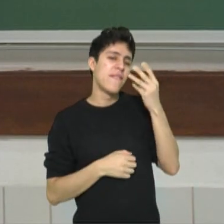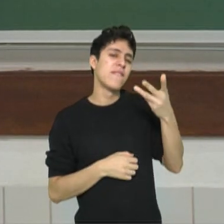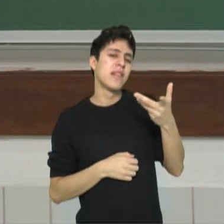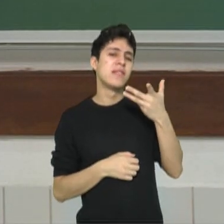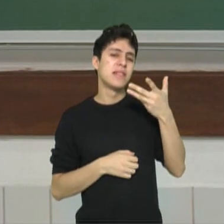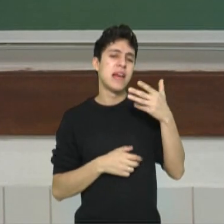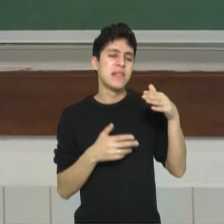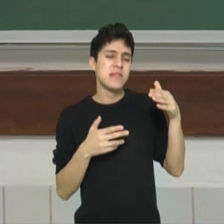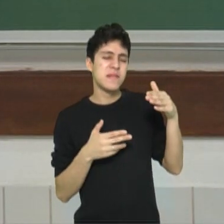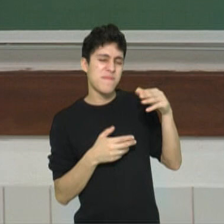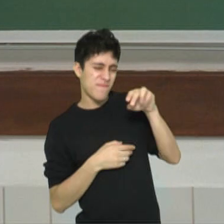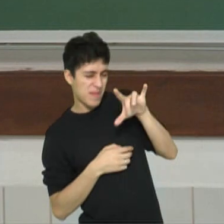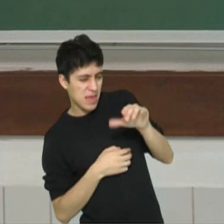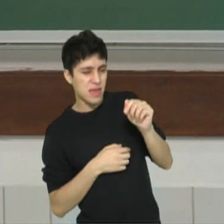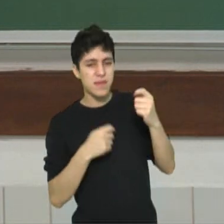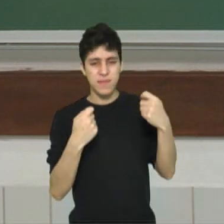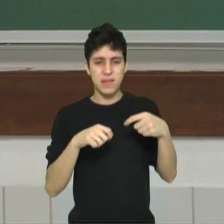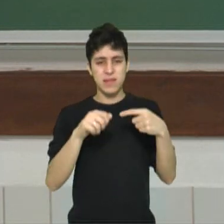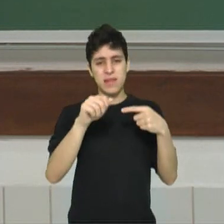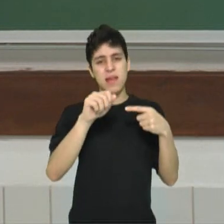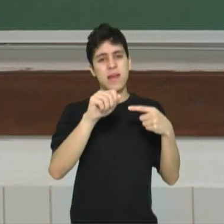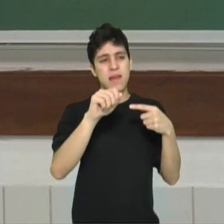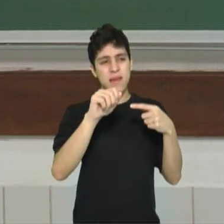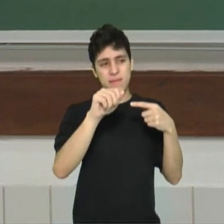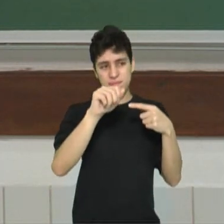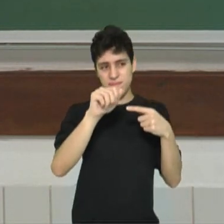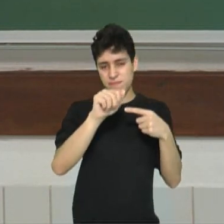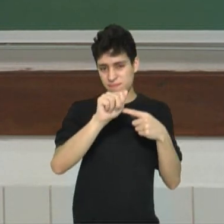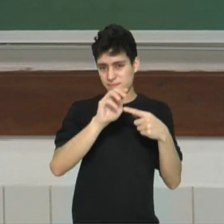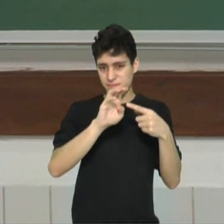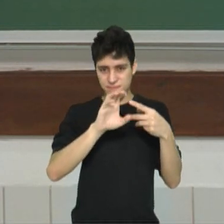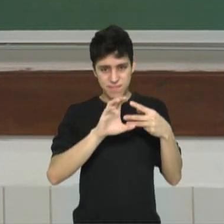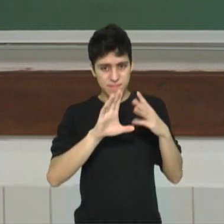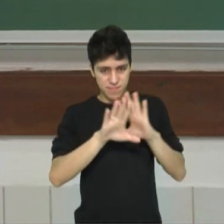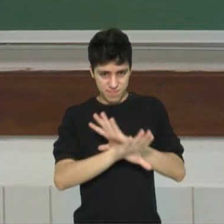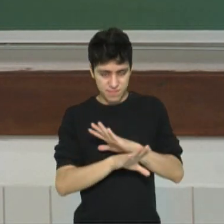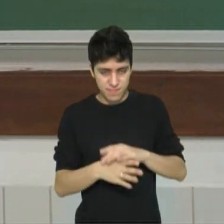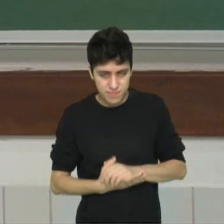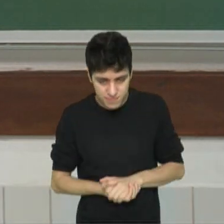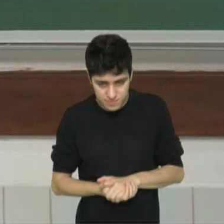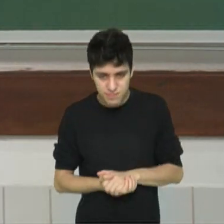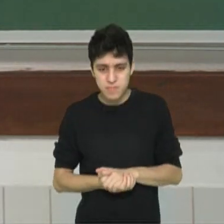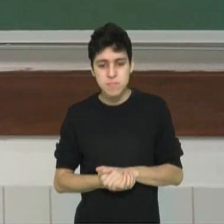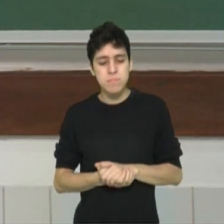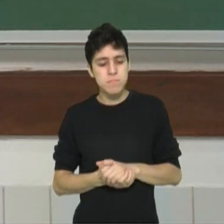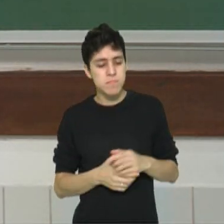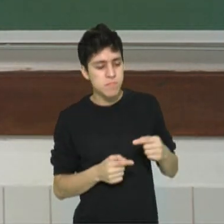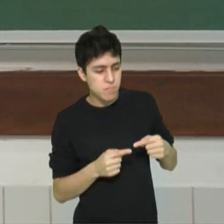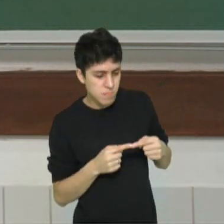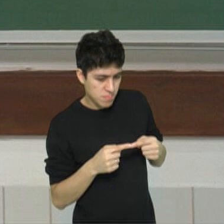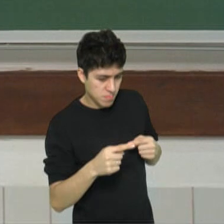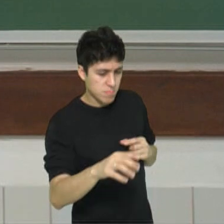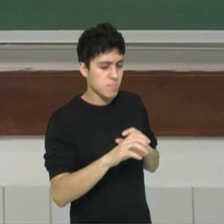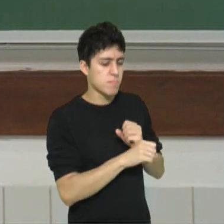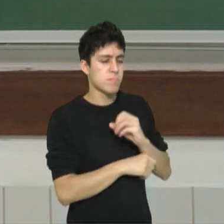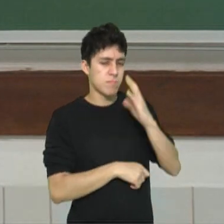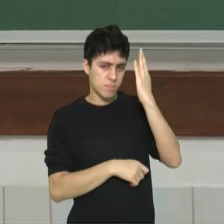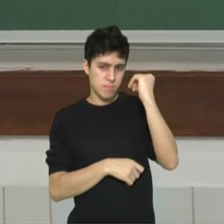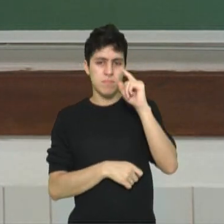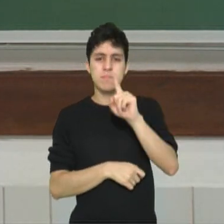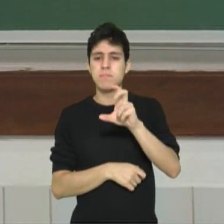que ter respondido a B e a C, né? Então, a gente pega lá o deslocamento, que nós já calculamos, e já descobrimos